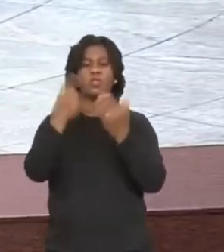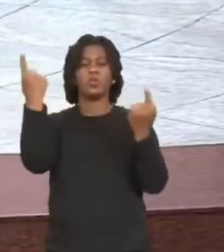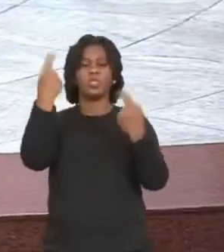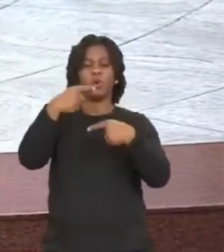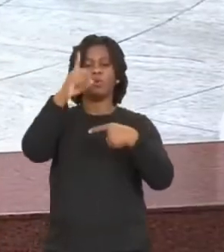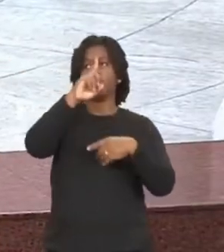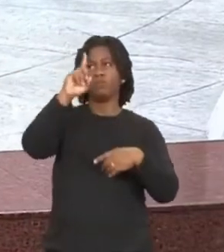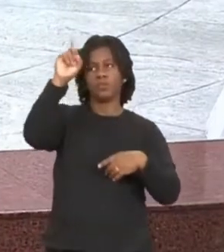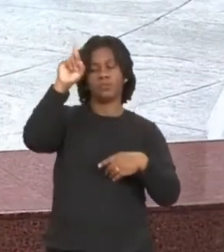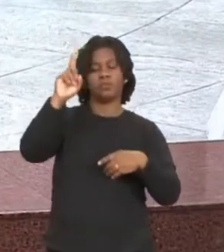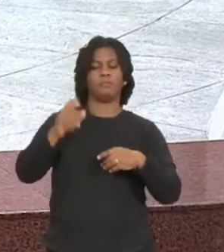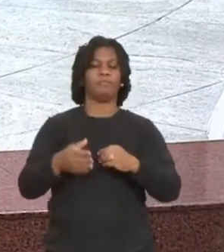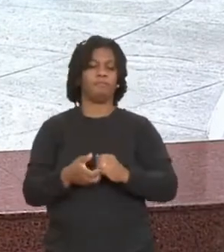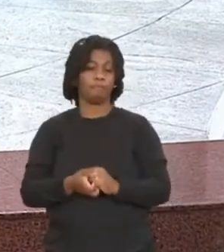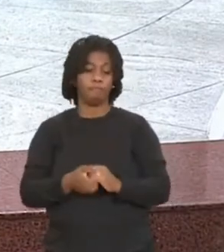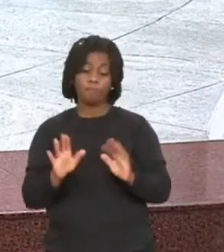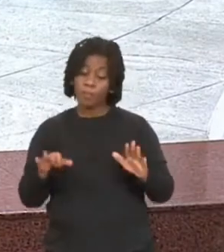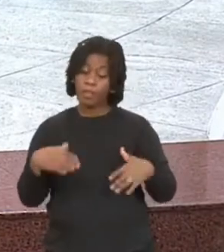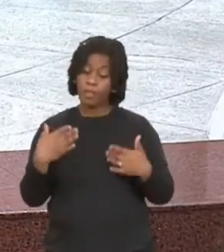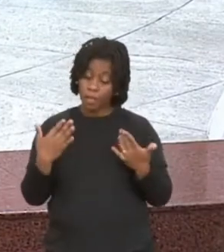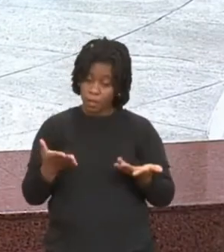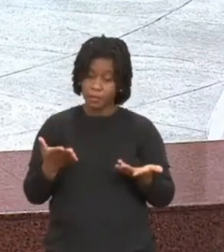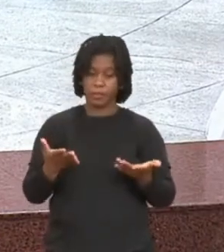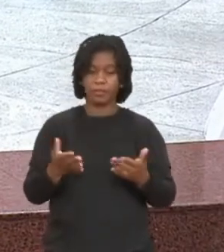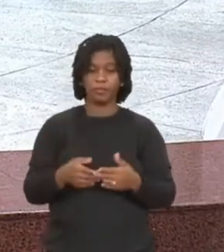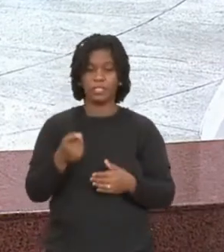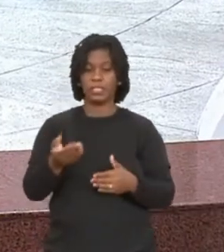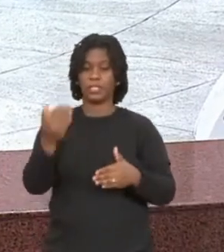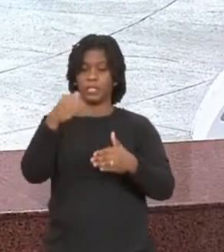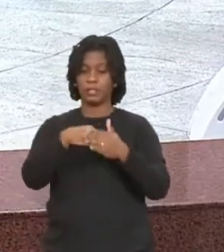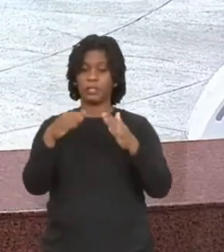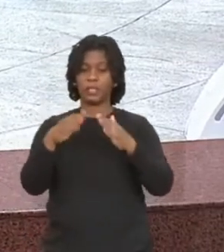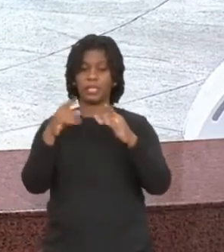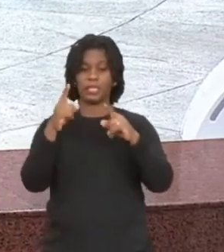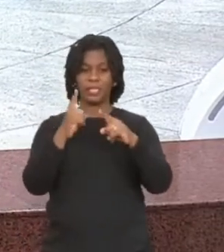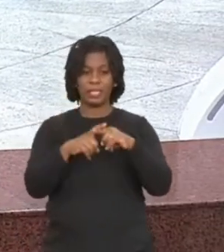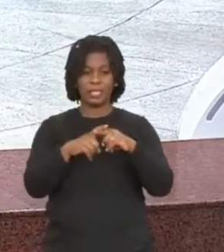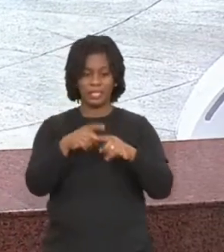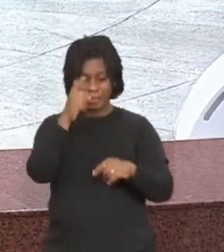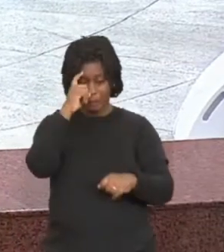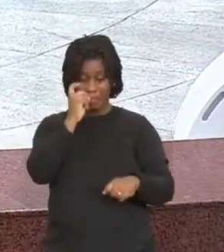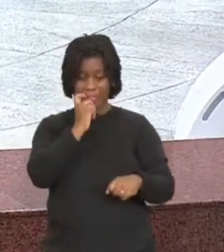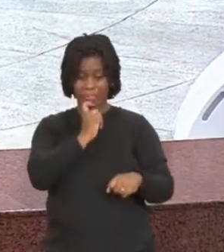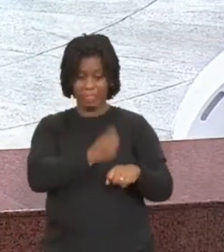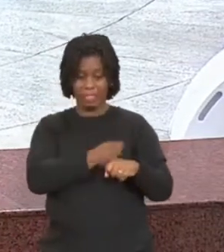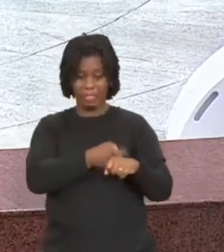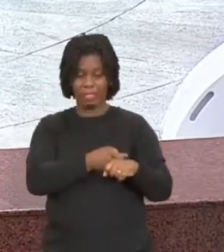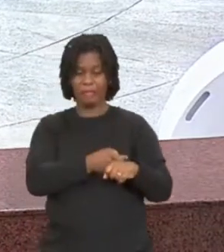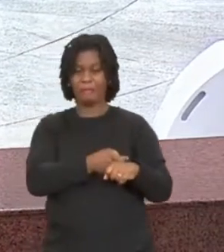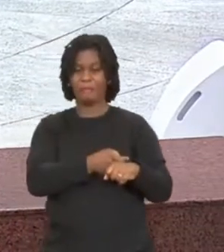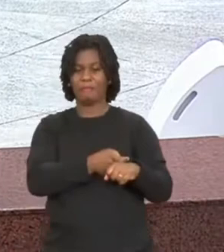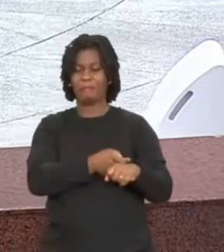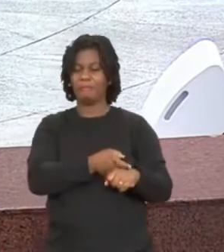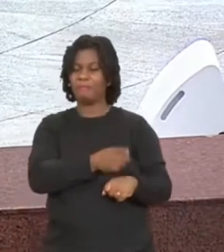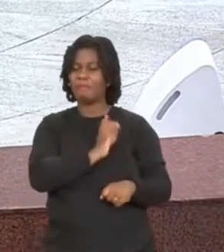contra Deus. Então você está dentro da igreja batendo cabeça, você está dando murro em ponta de